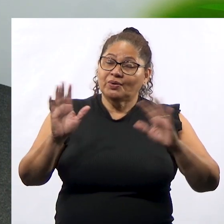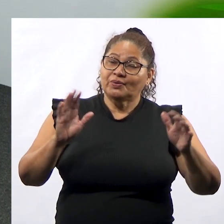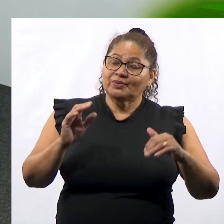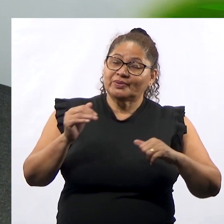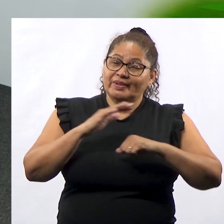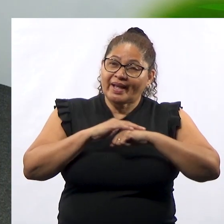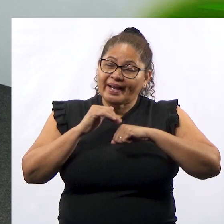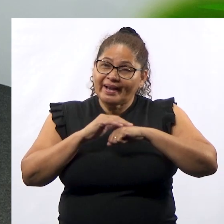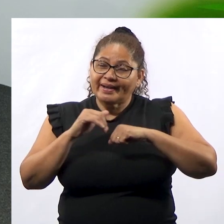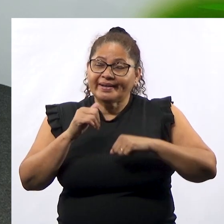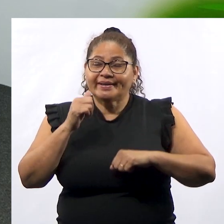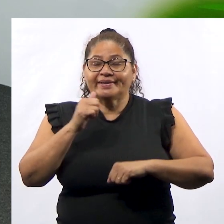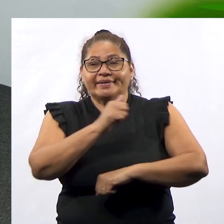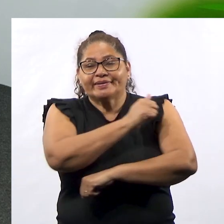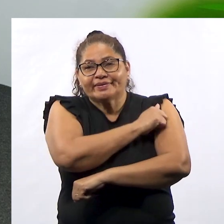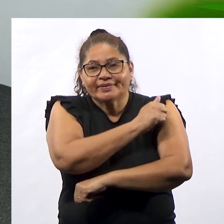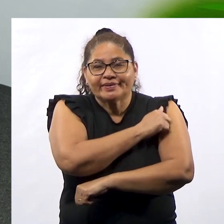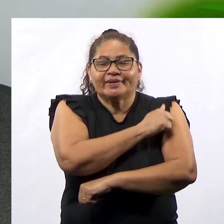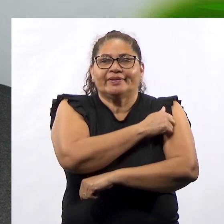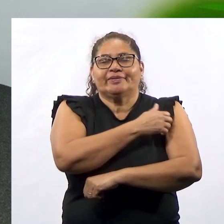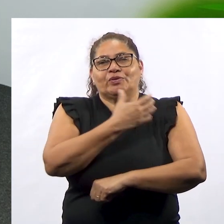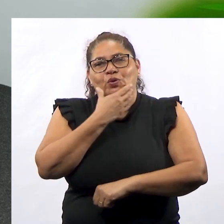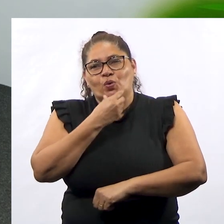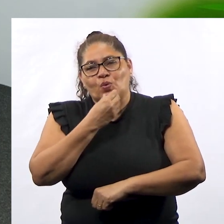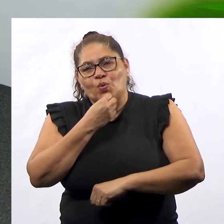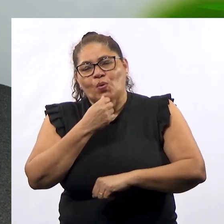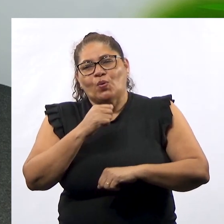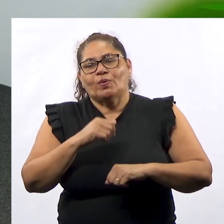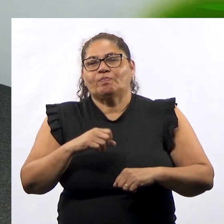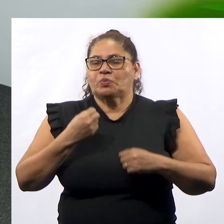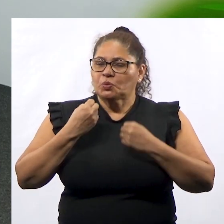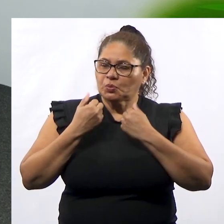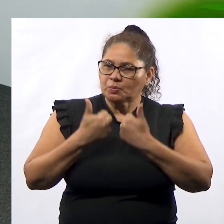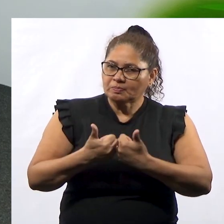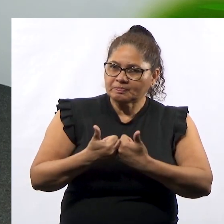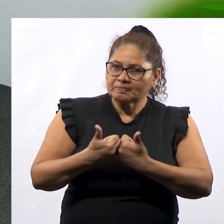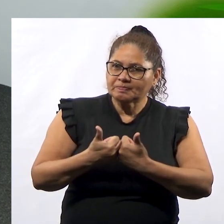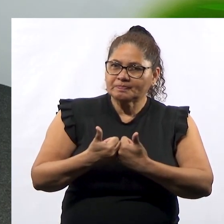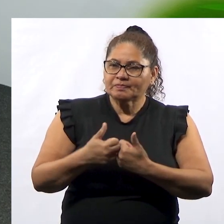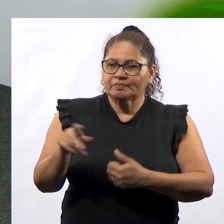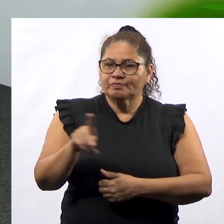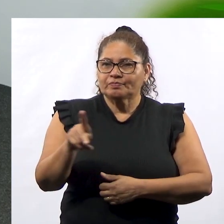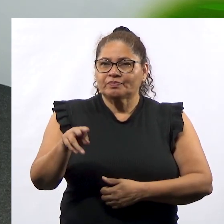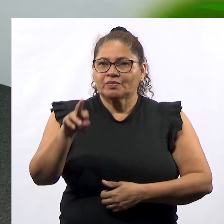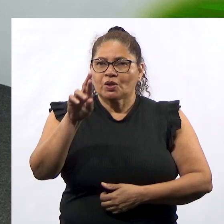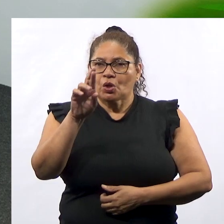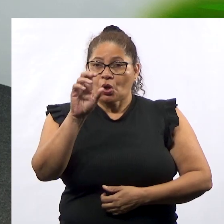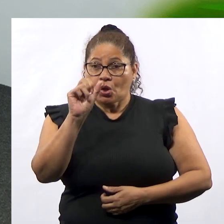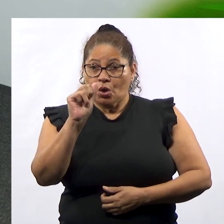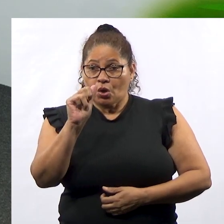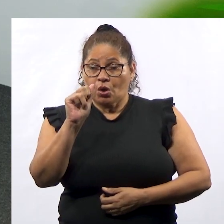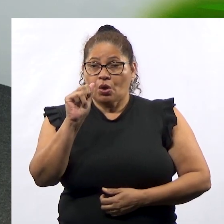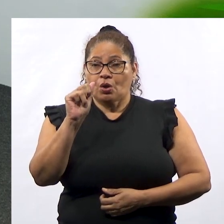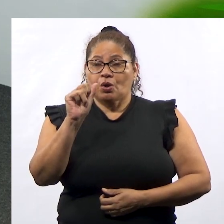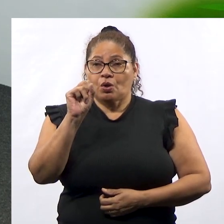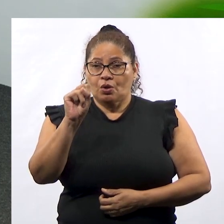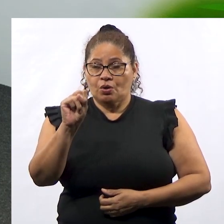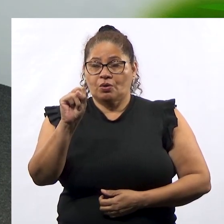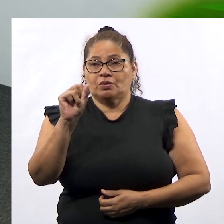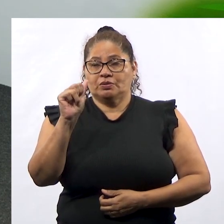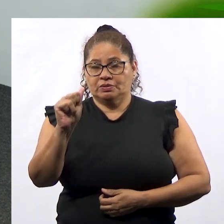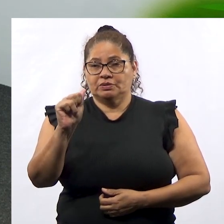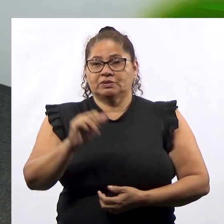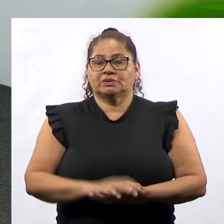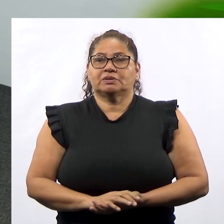Olá, querido aluno, querida aluna, tudo bem? Eu sou a professora Rosa Martins e estou aqui